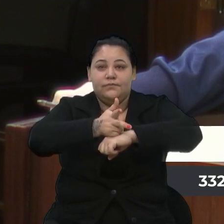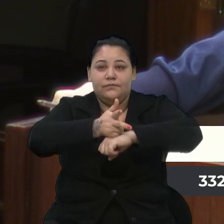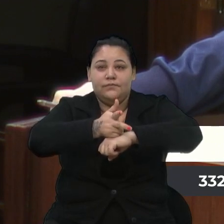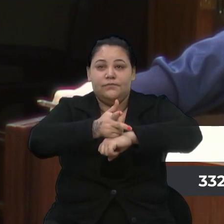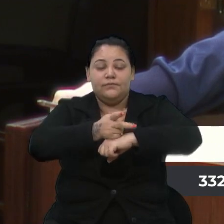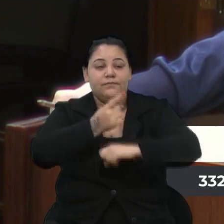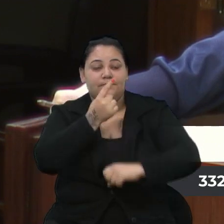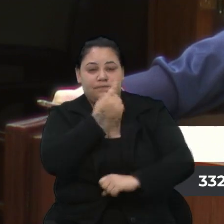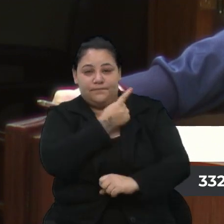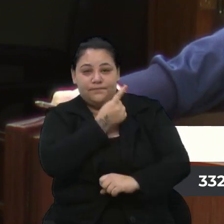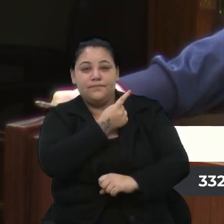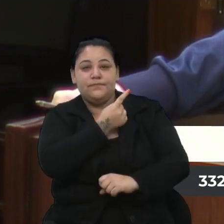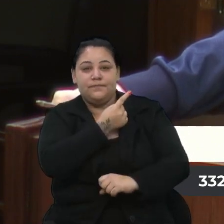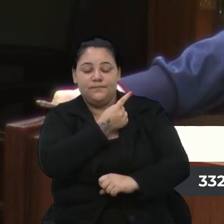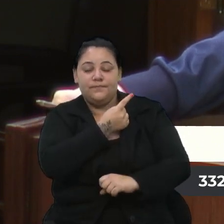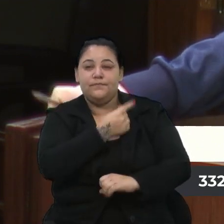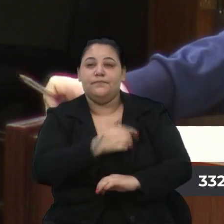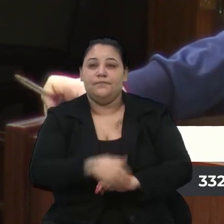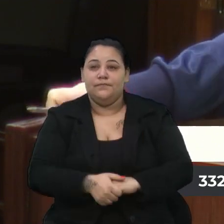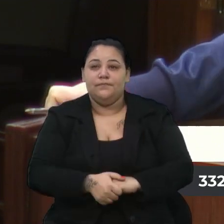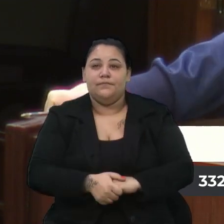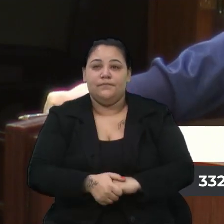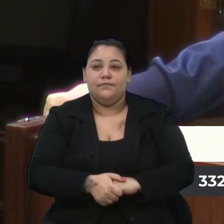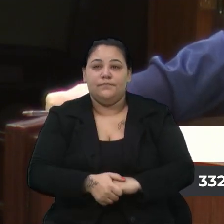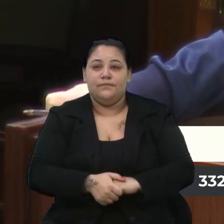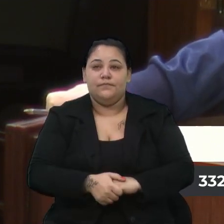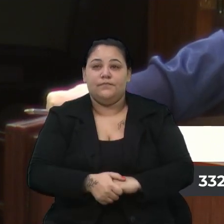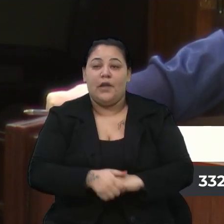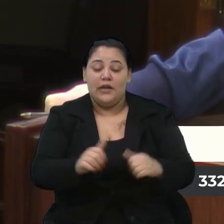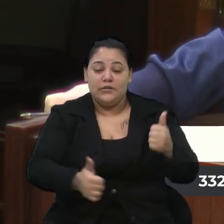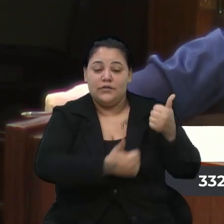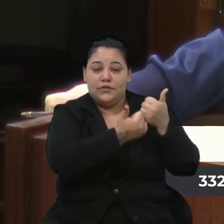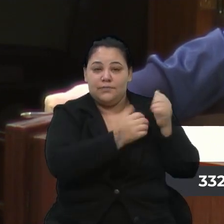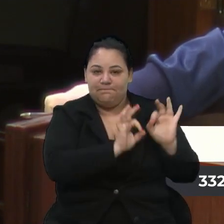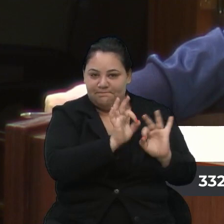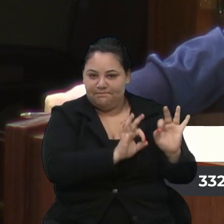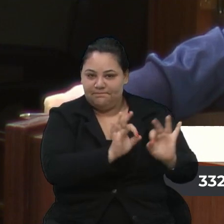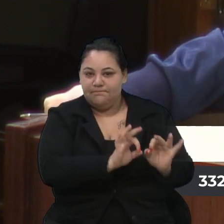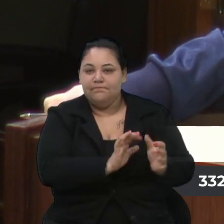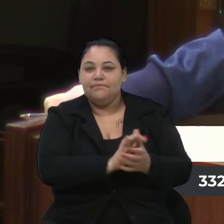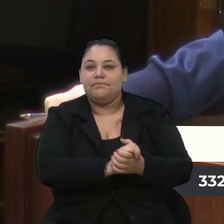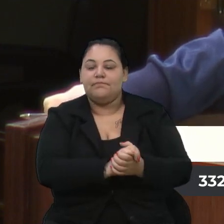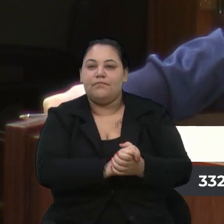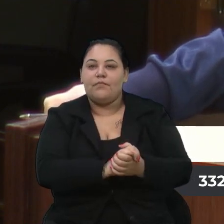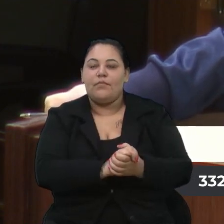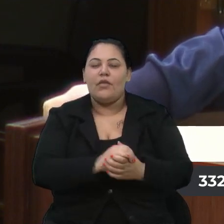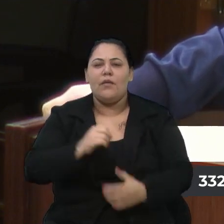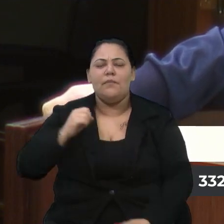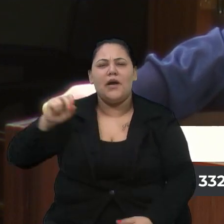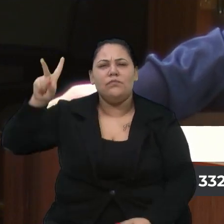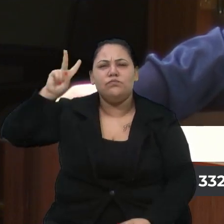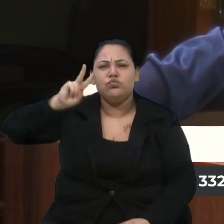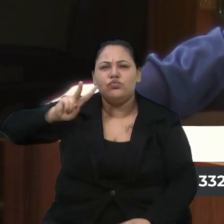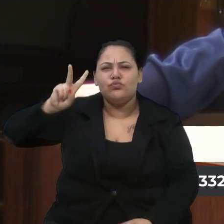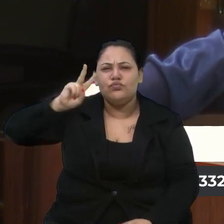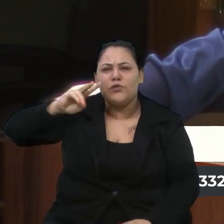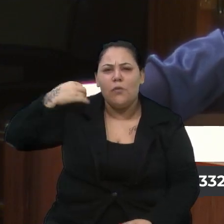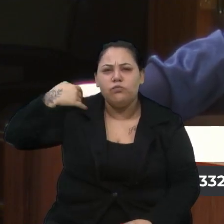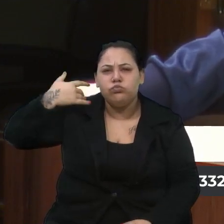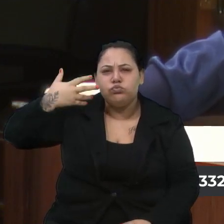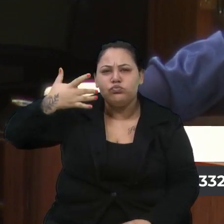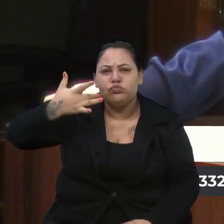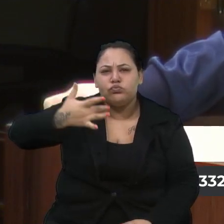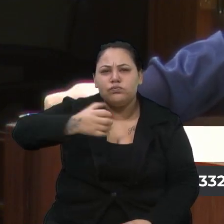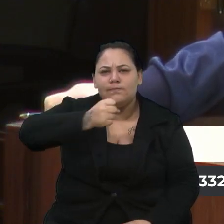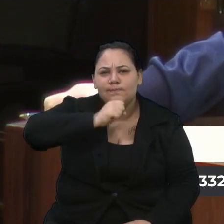Esse vídeo aqui que nós estamos, a nossa assessoria está providenciando, que é uma história de uma senhora e